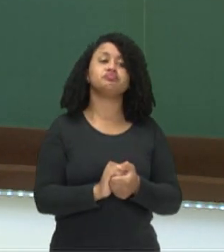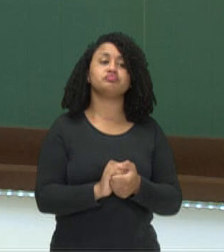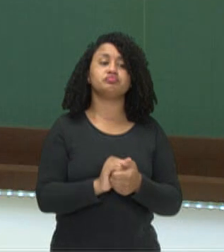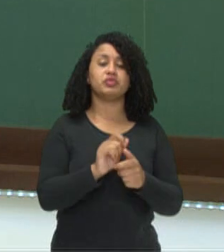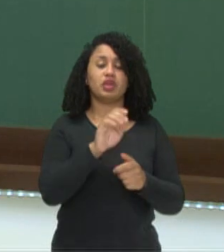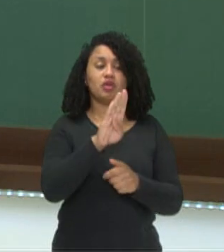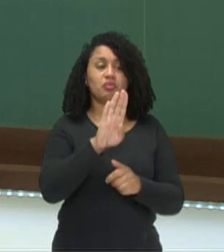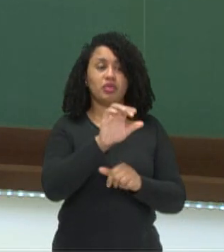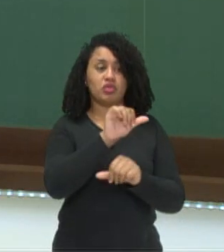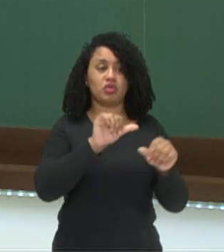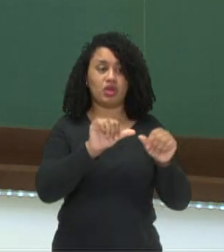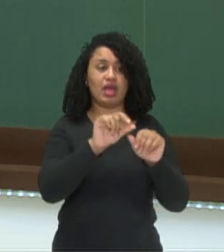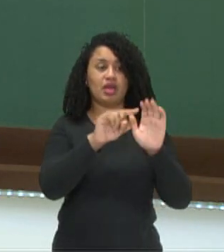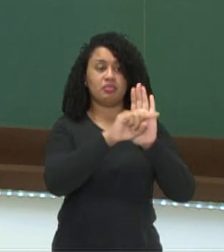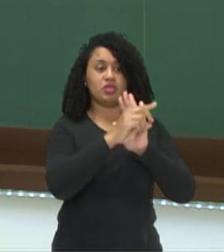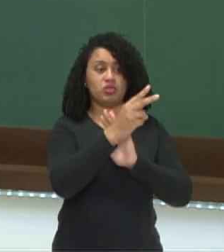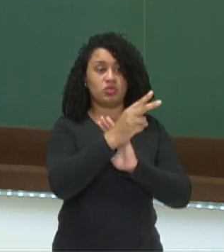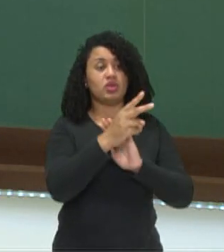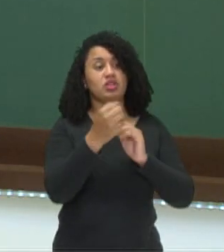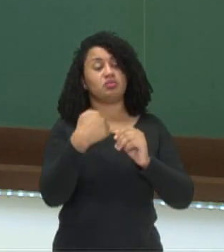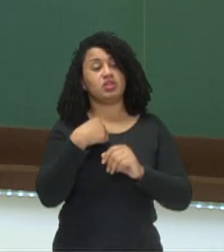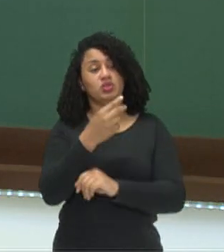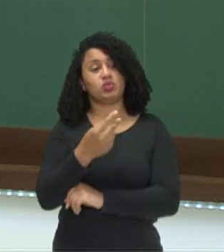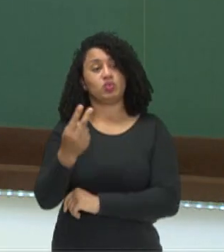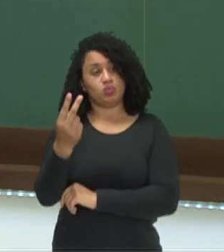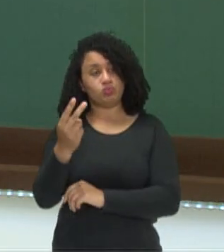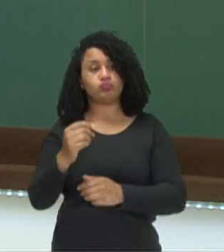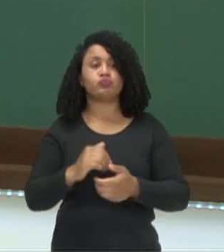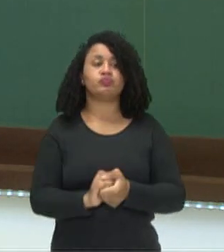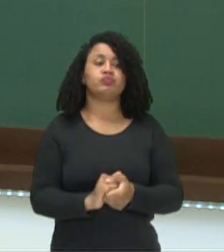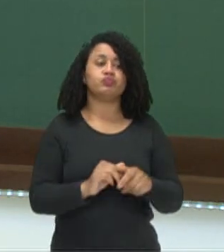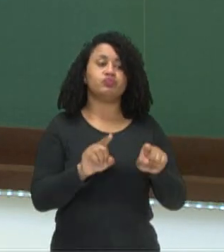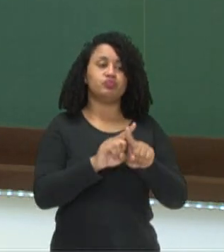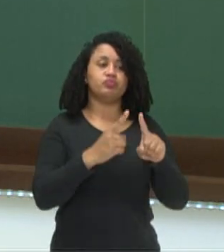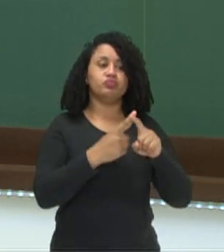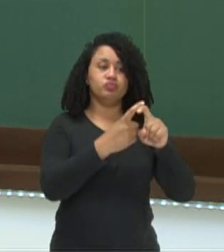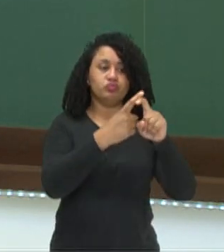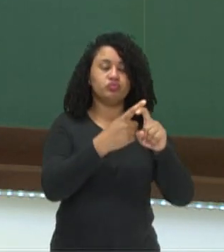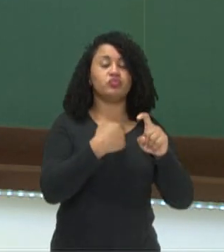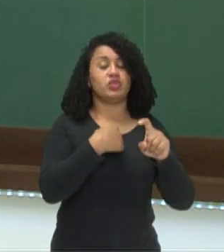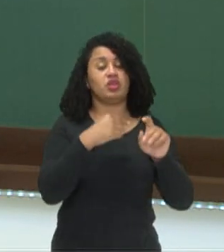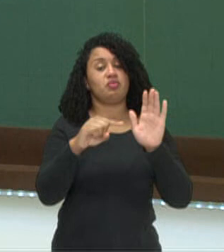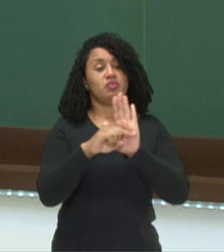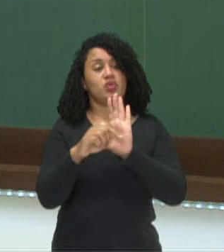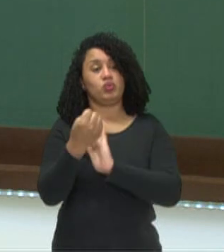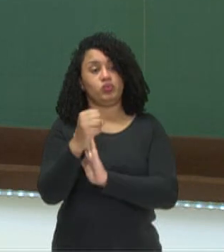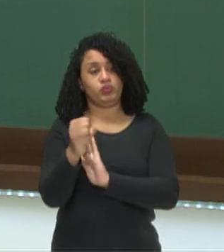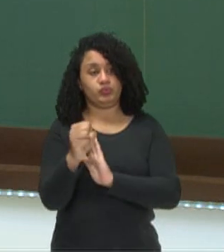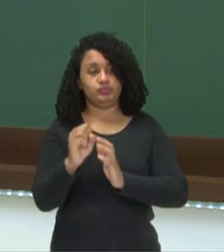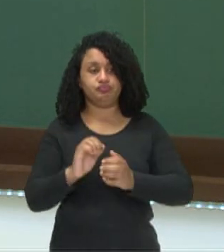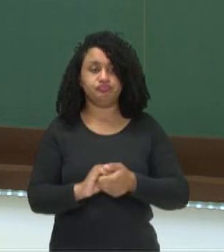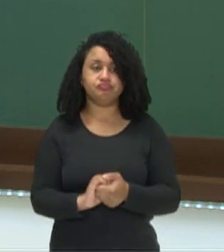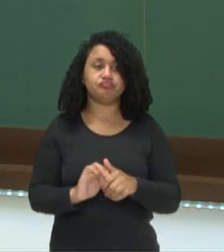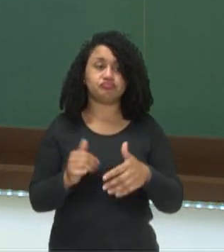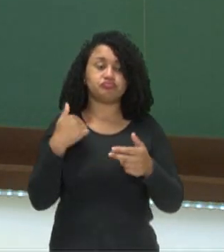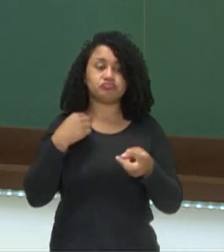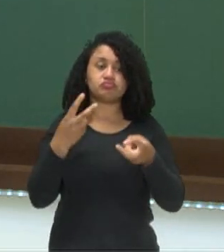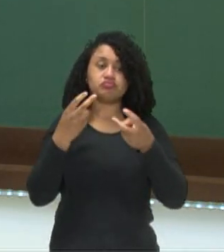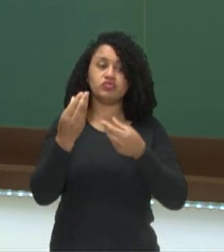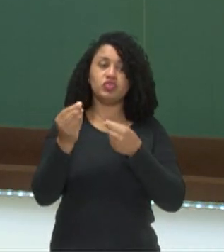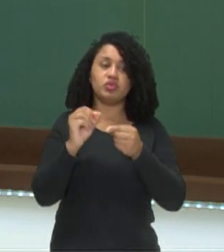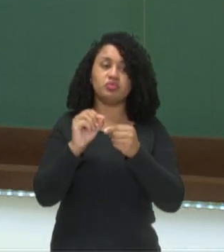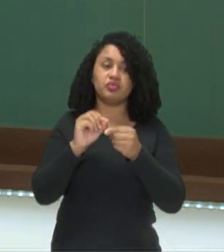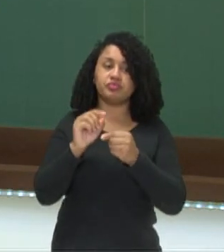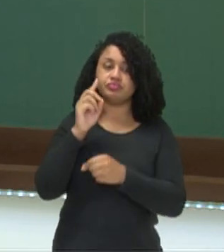trocado. O B era menos 2, então tem que dar 2. E que multiplicados dão menos 8. Então, olha aqui, ó.